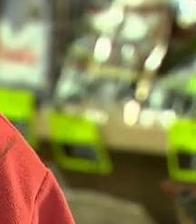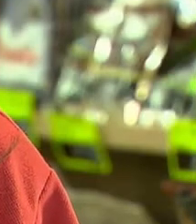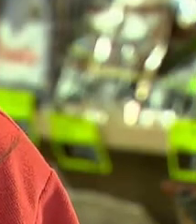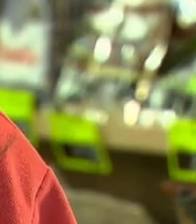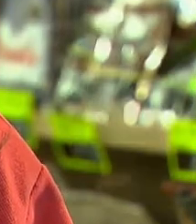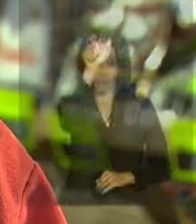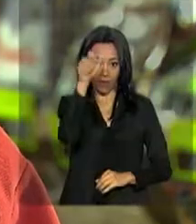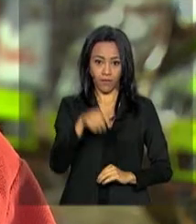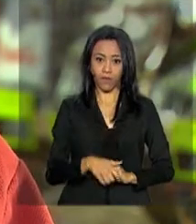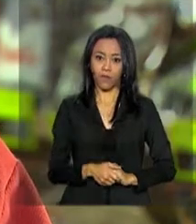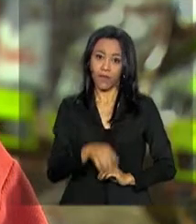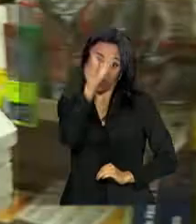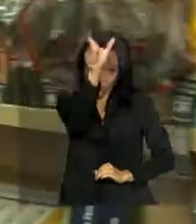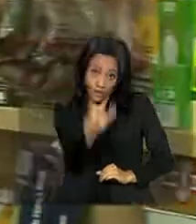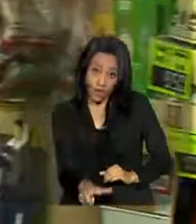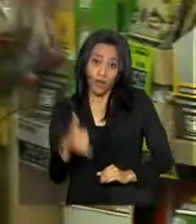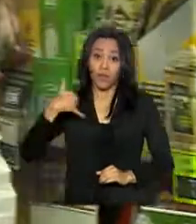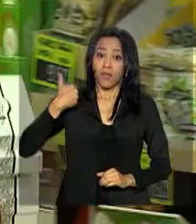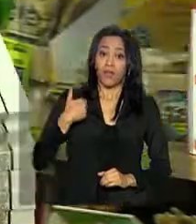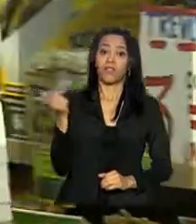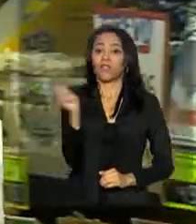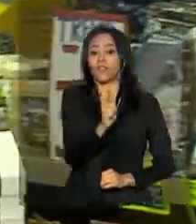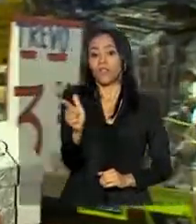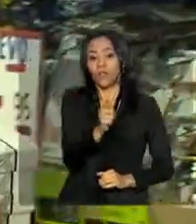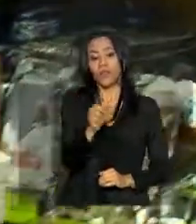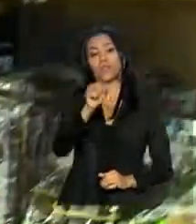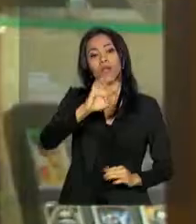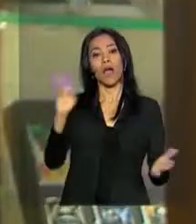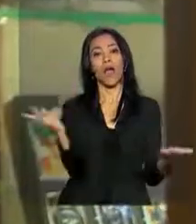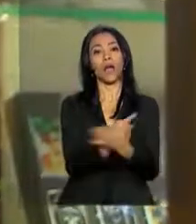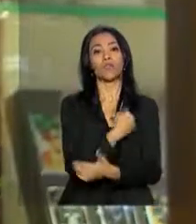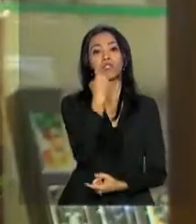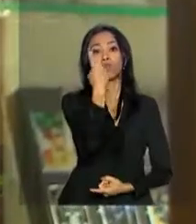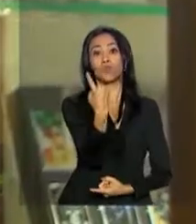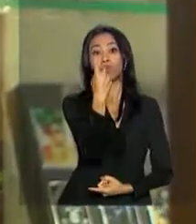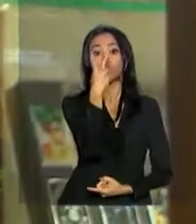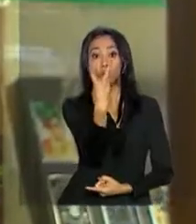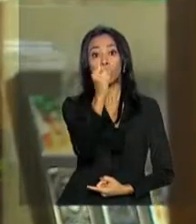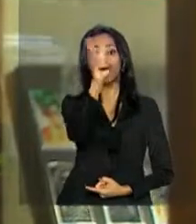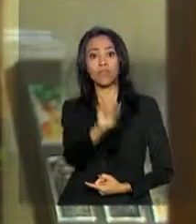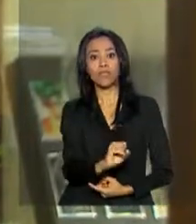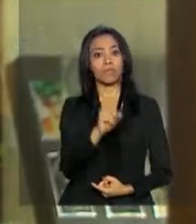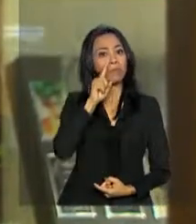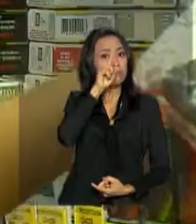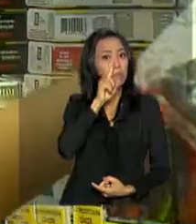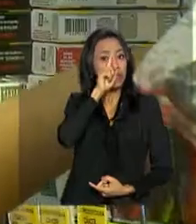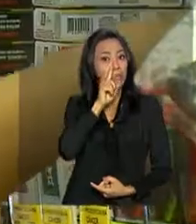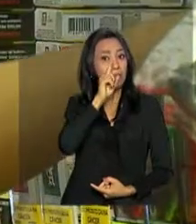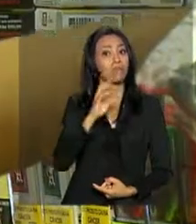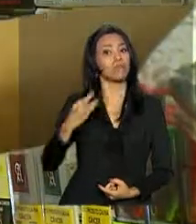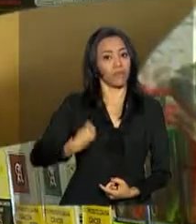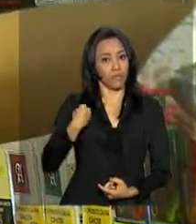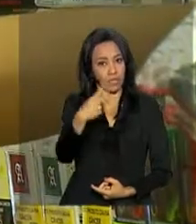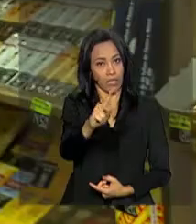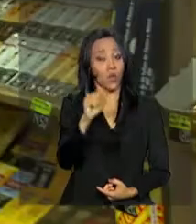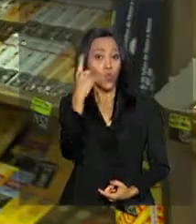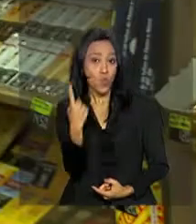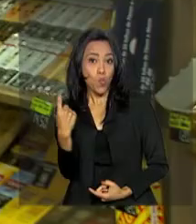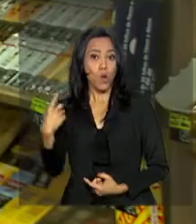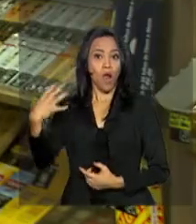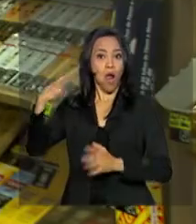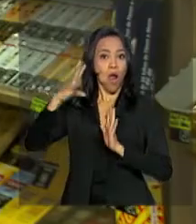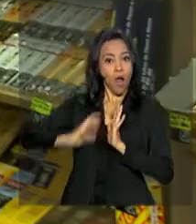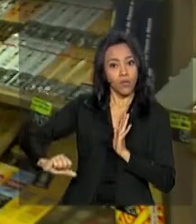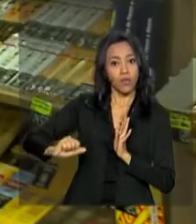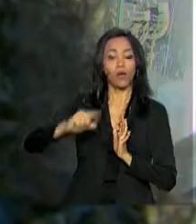Beatriz, de 22 anos, já passou por duas situações em que a própria vida esteve em perigo. Uma tentativa de assalto e